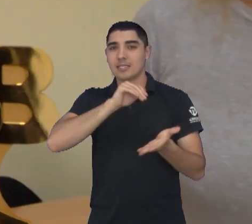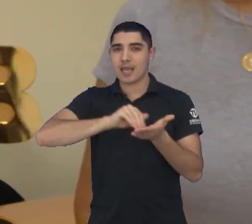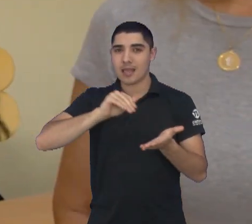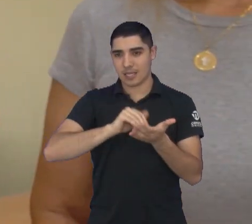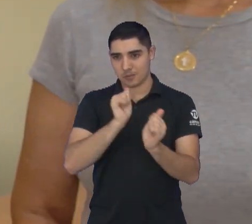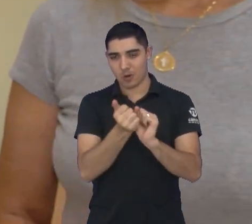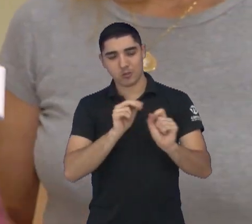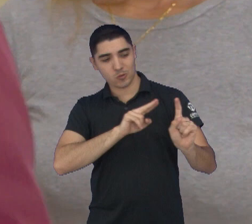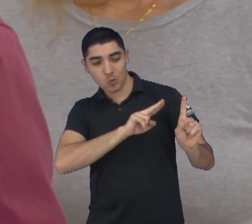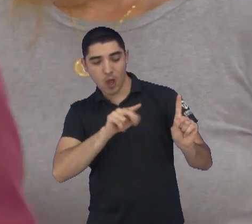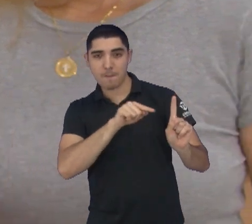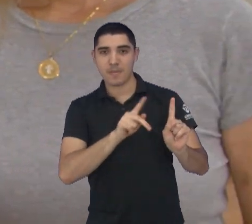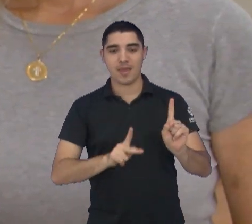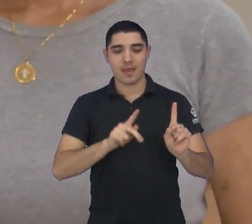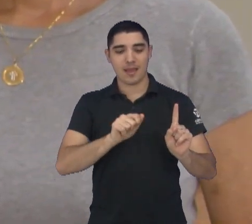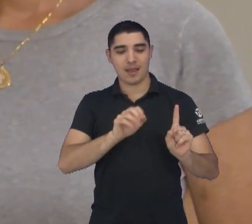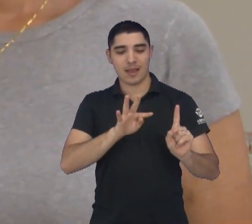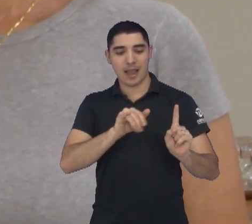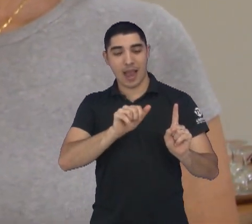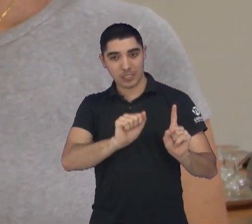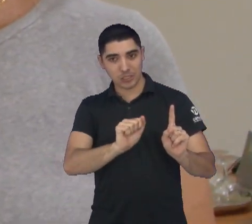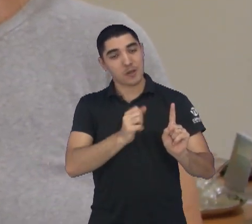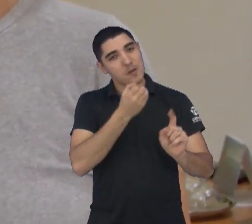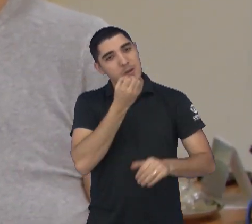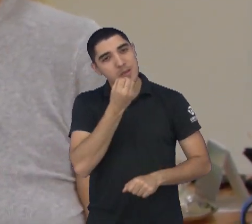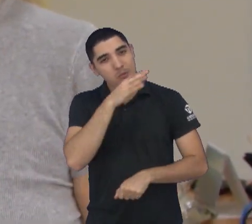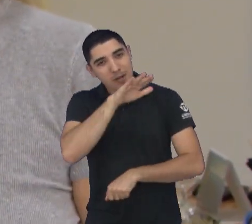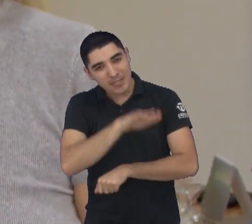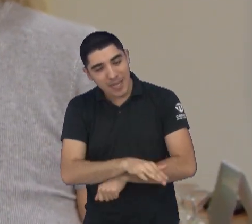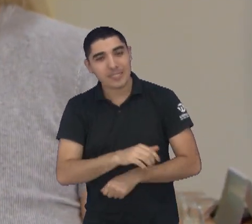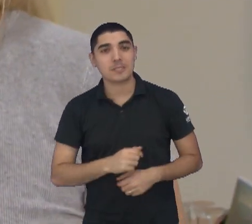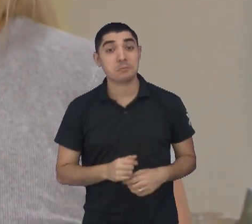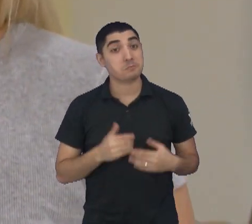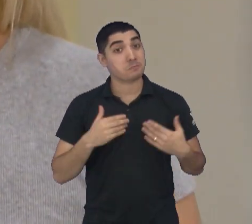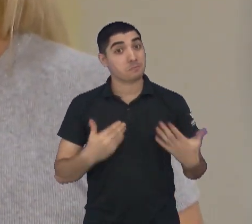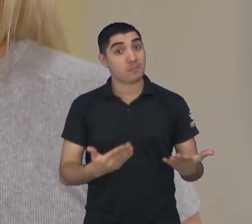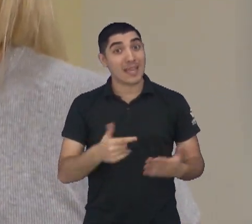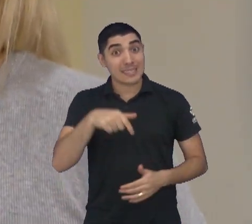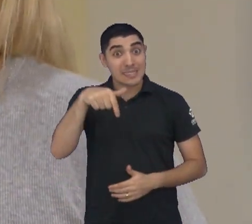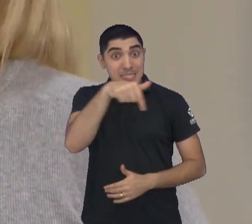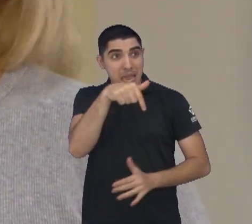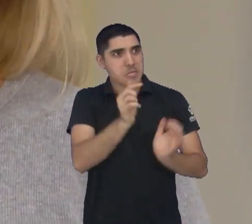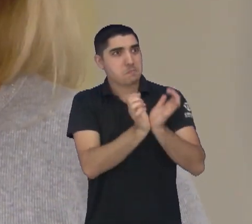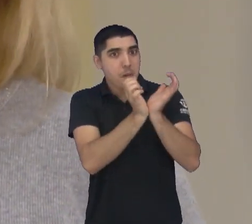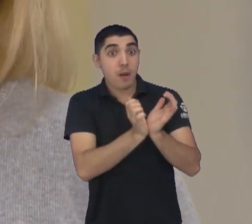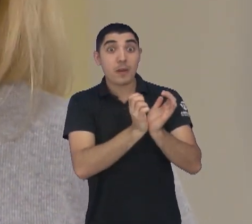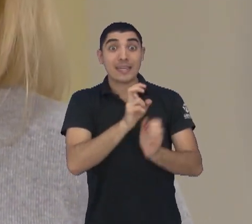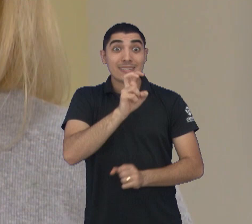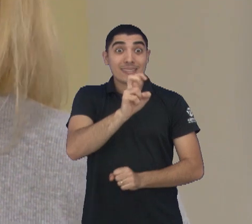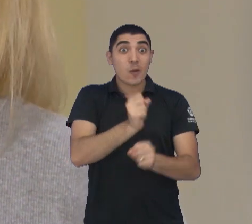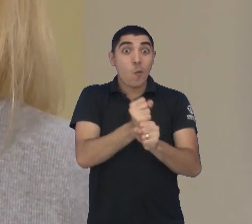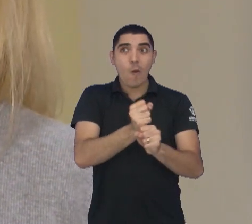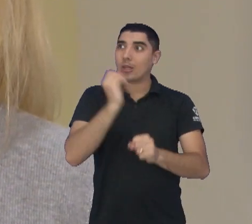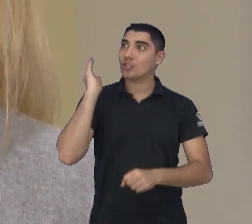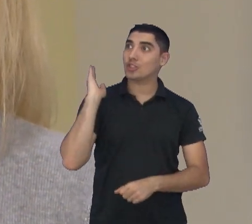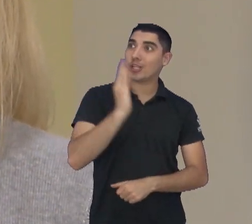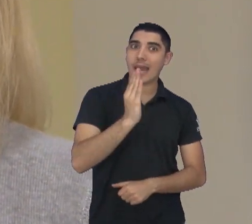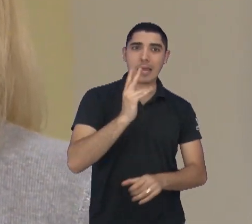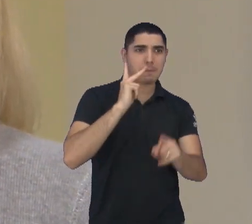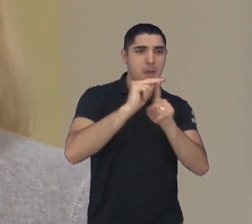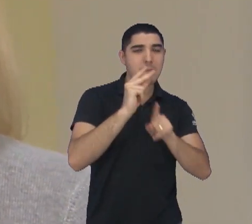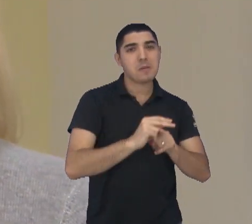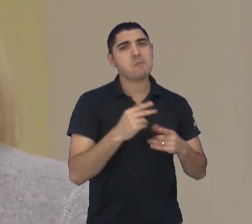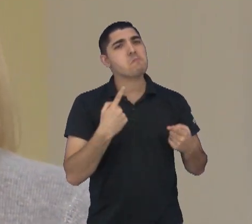Kátia Rieira. Kátia, uma boa tarde. Bom, 7º da história, mas 5º consecutivo, né? Qual que é a importância